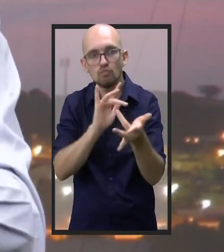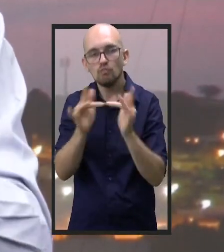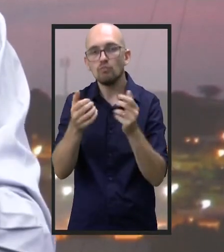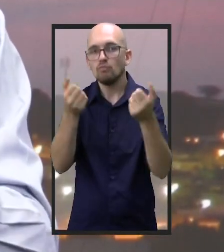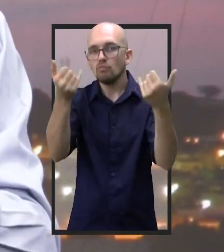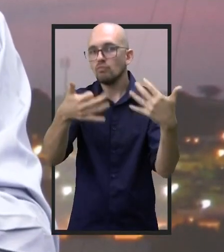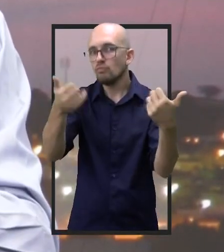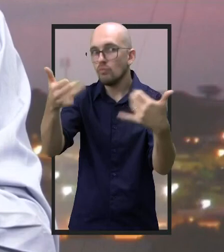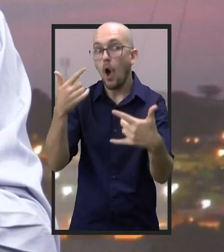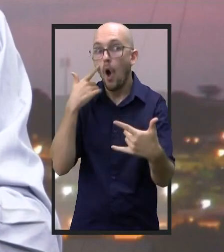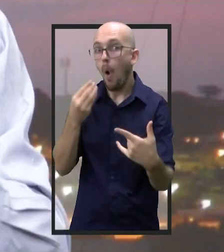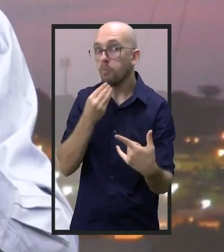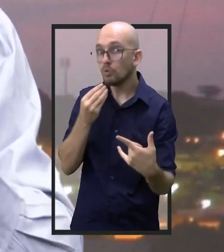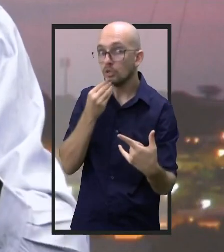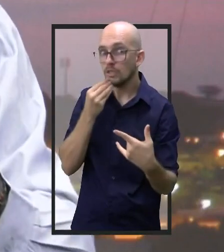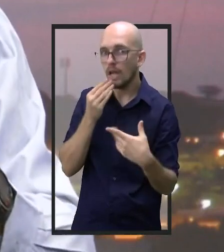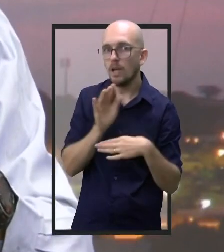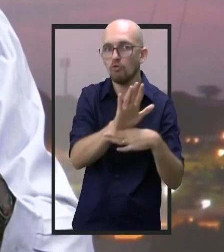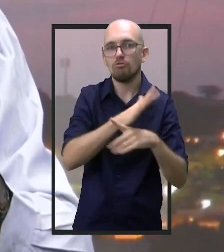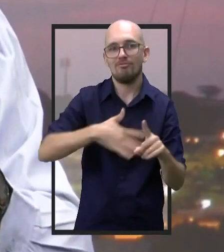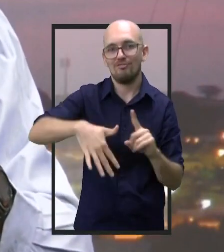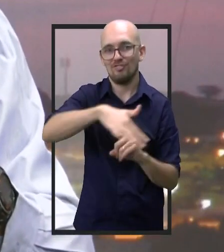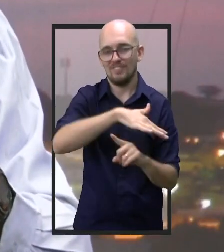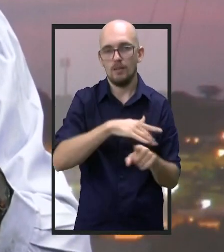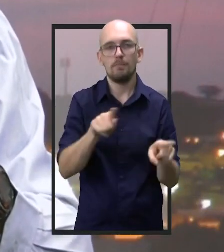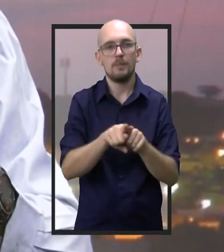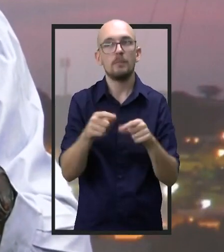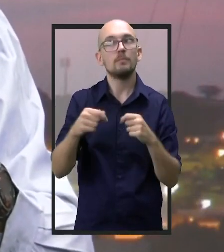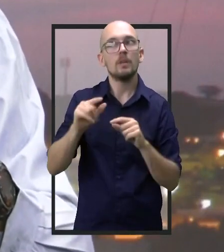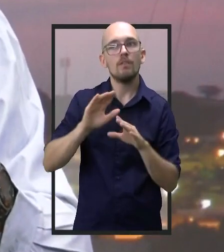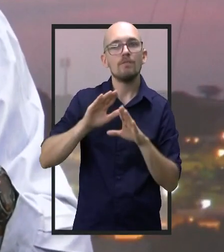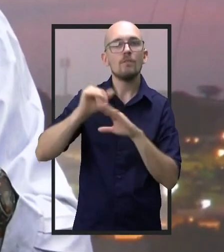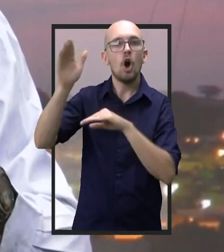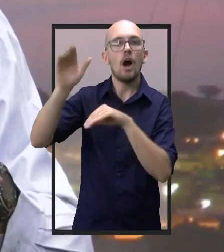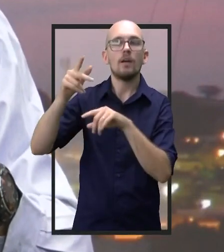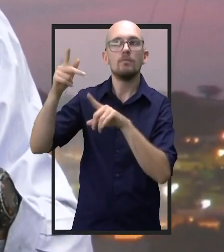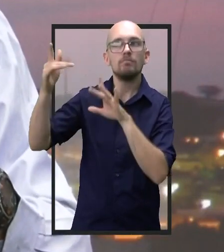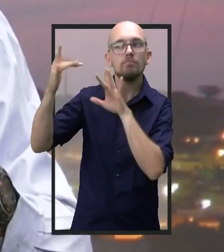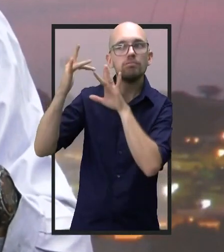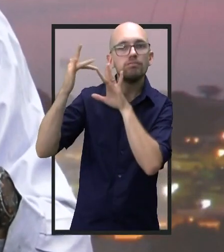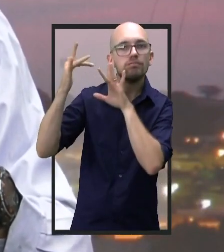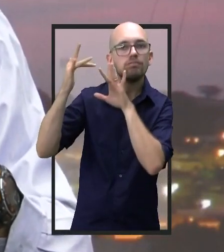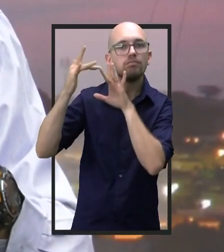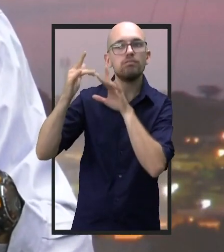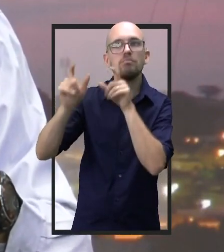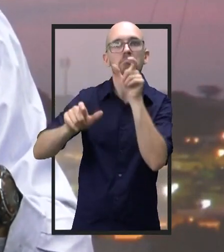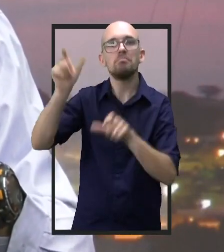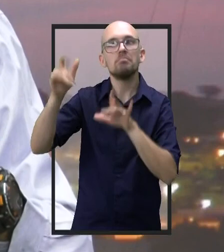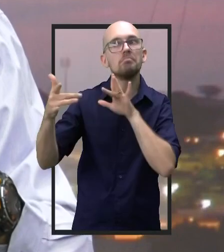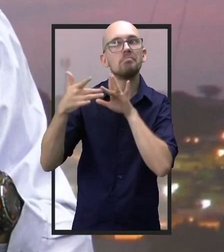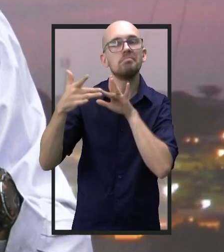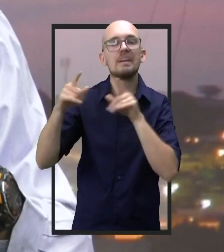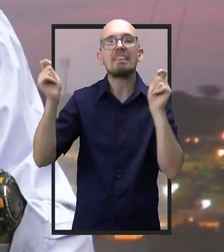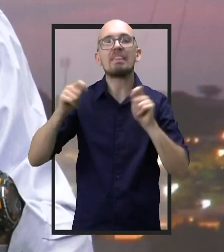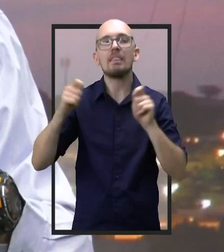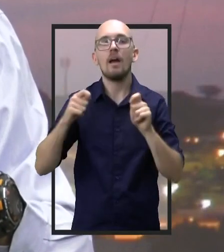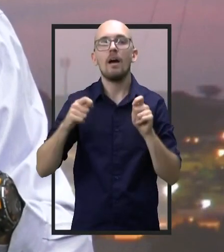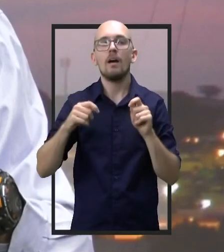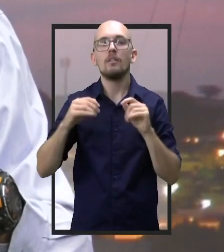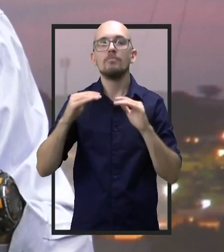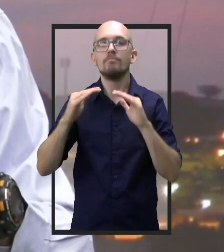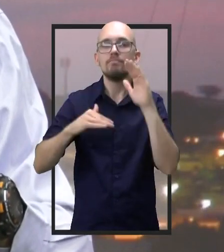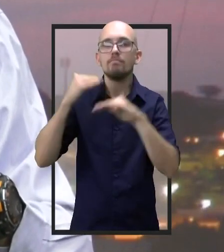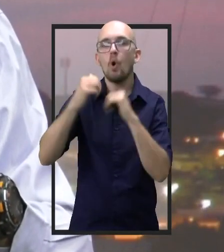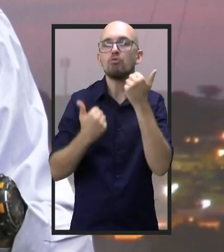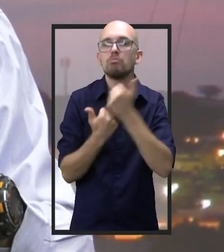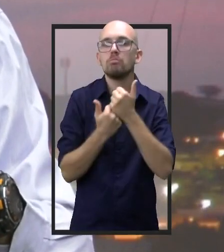que é uma oportunidade para a nossa sociedade. Temos que ter interlocução certa lá, que nós somos capazes de ser uma produção sustentável e atender